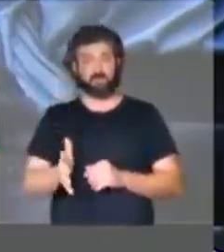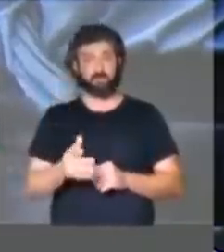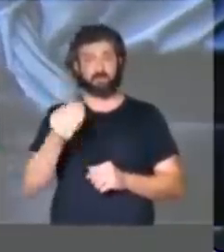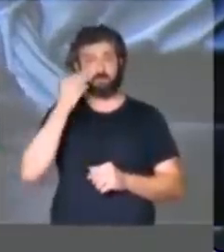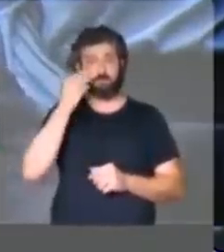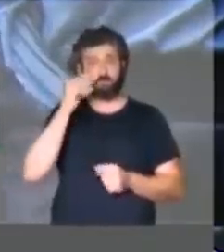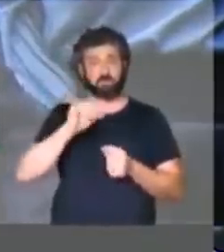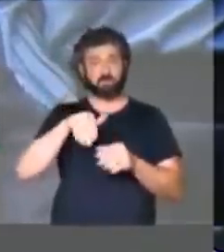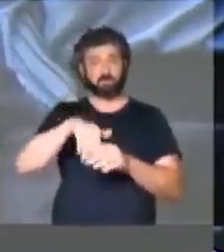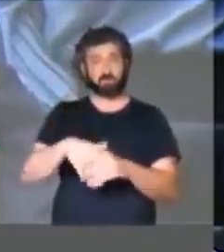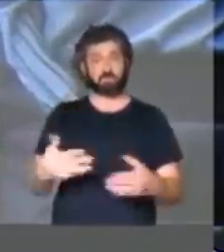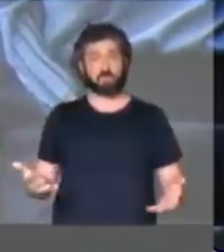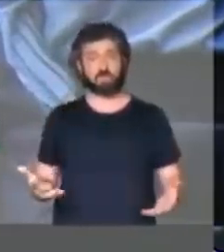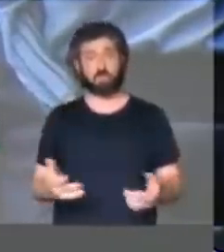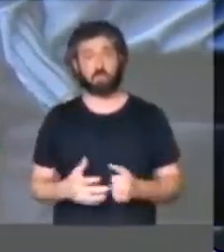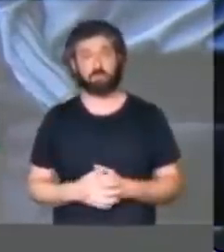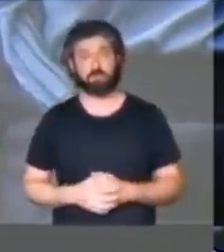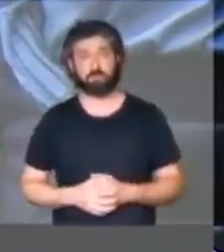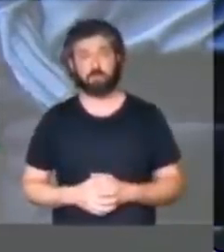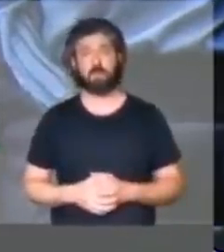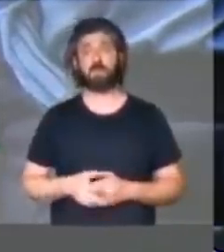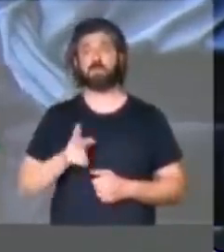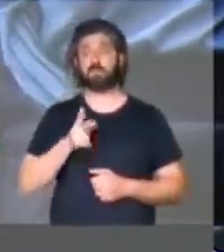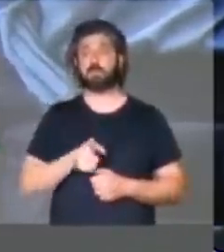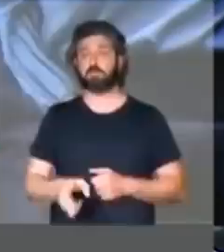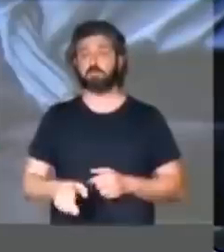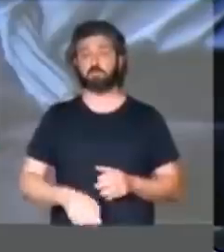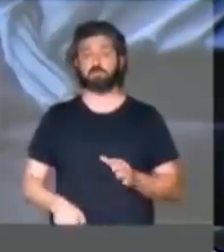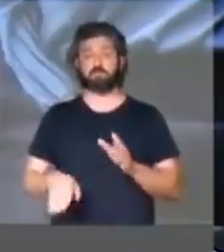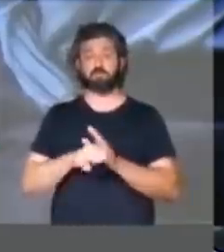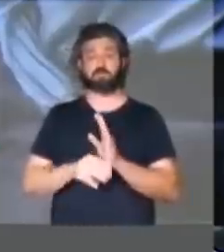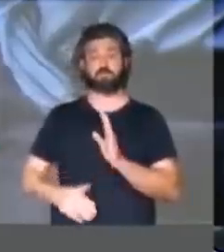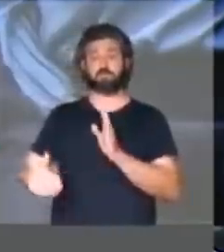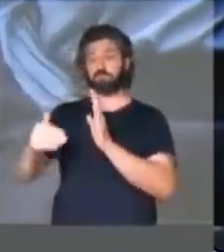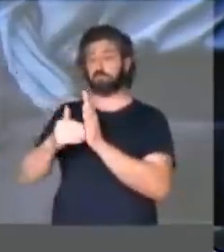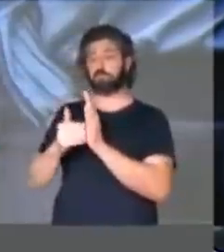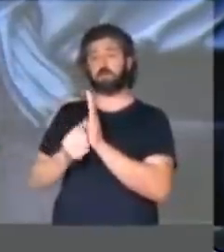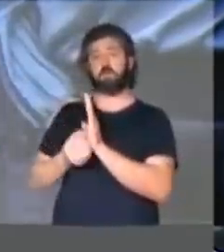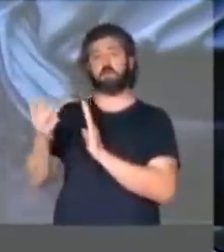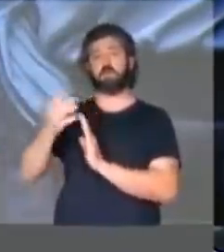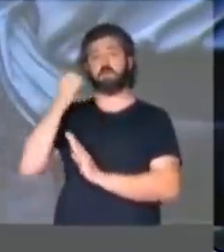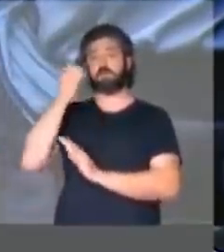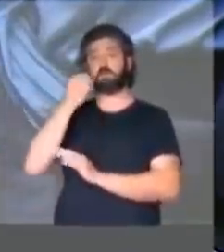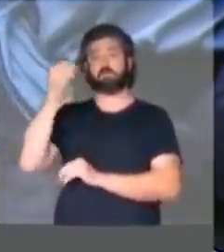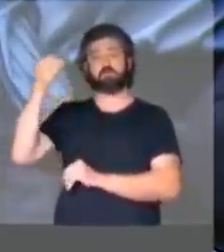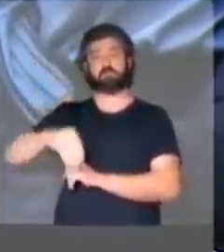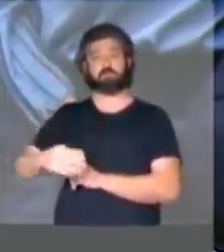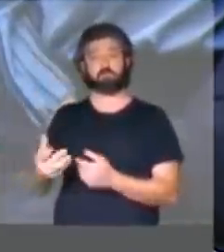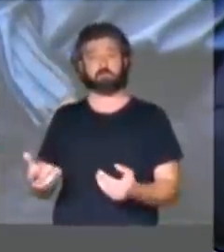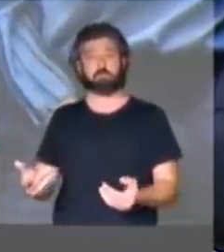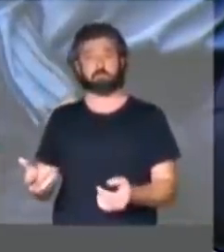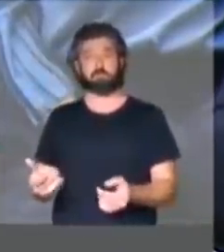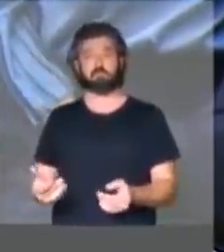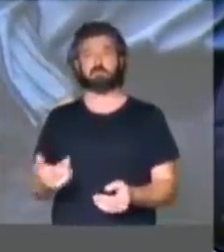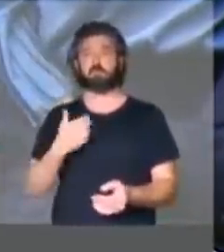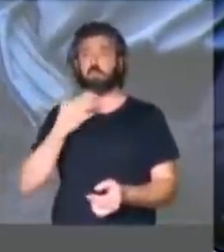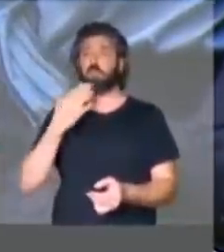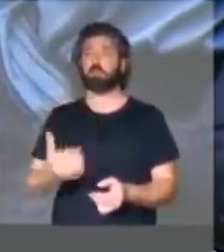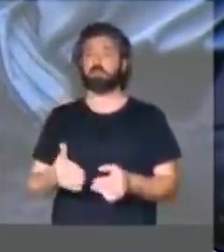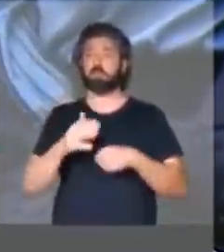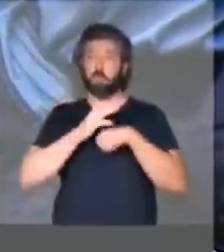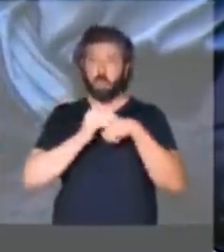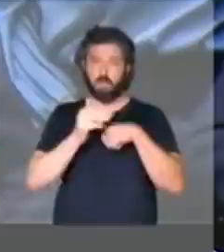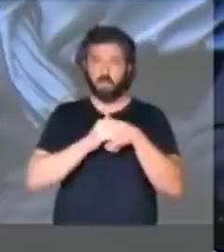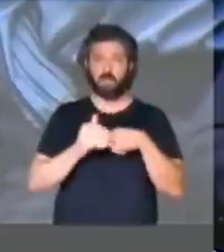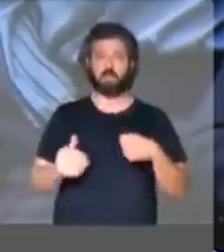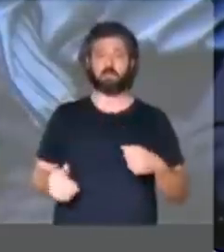Congresso Nacional e toda a votação que chega no Senado Federal, o quórum não é atingido. Eu queria fazer um apelo